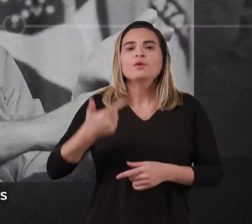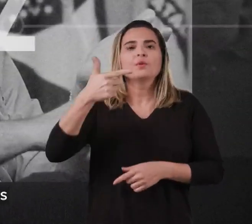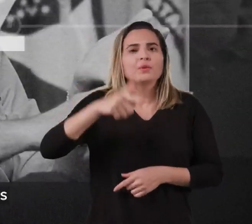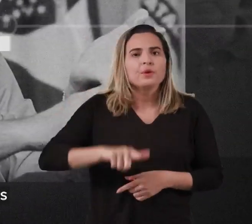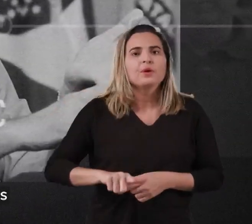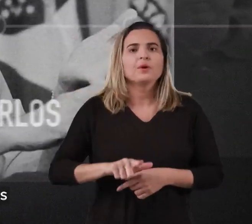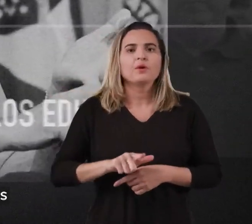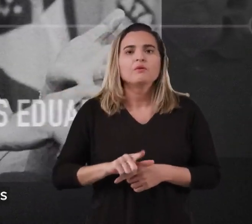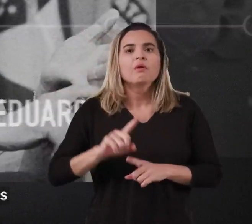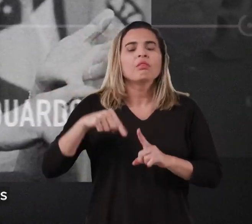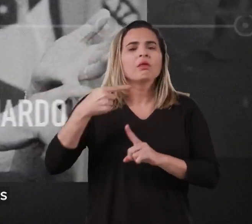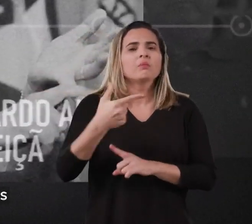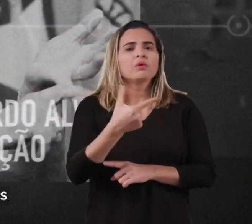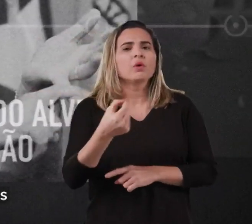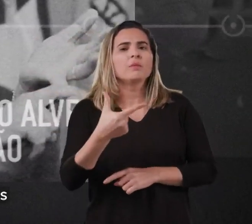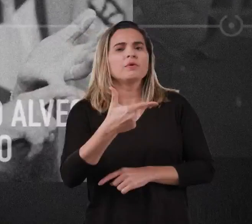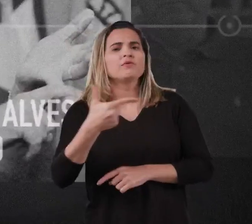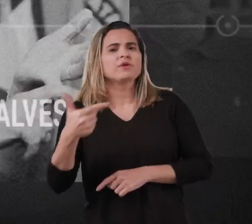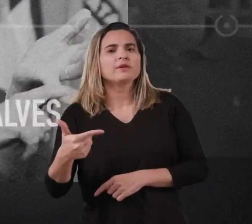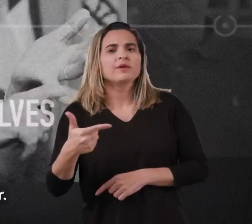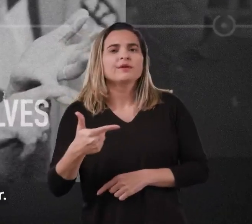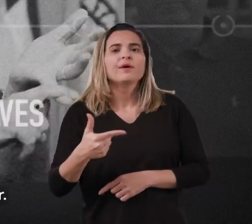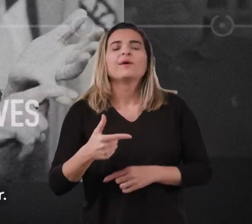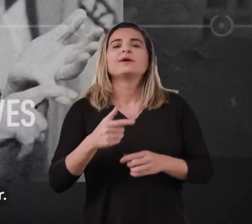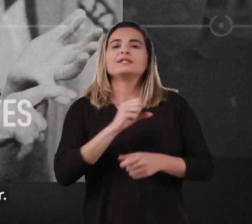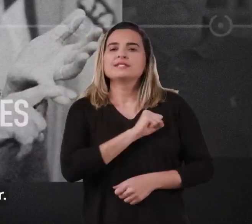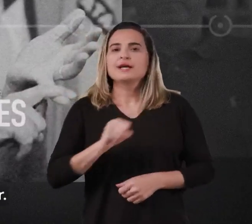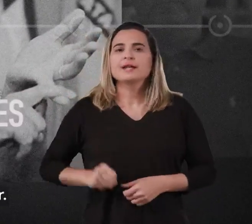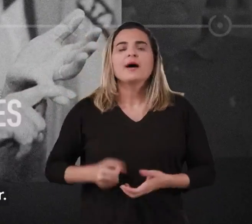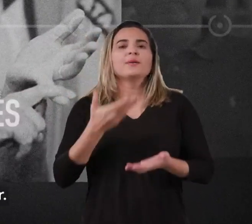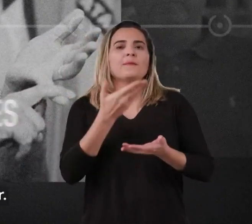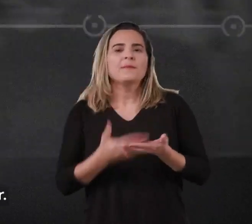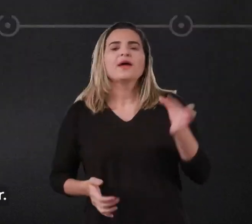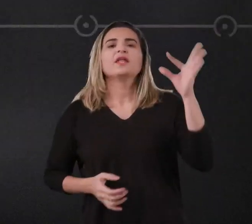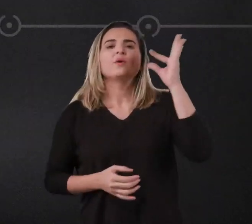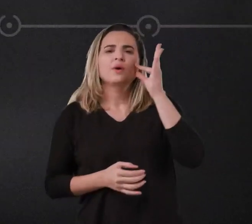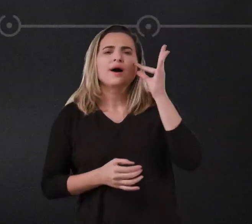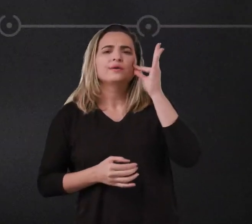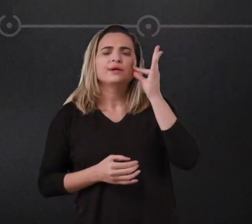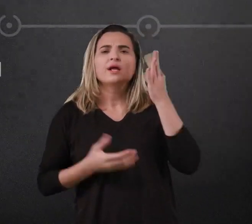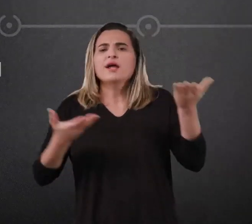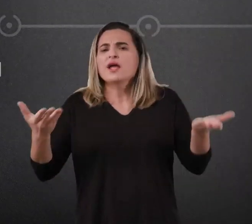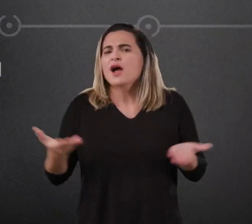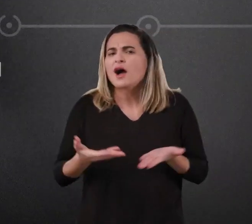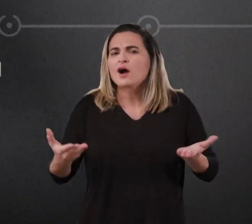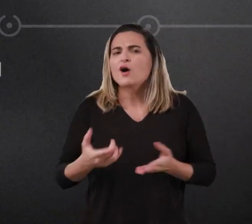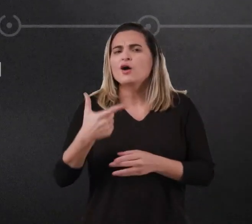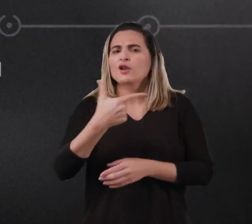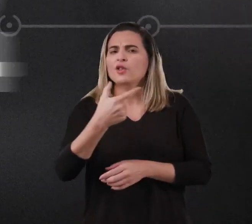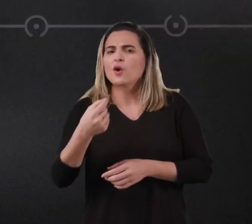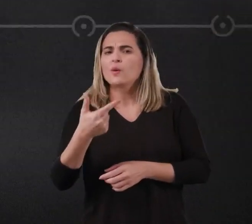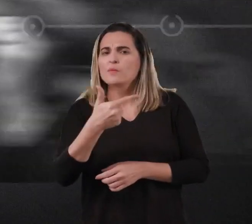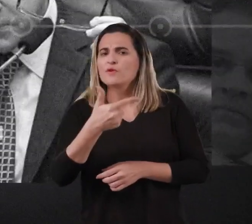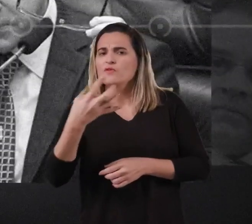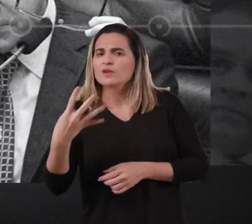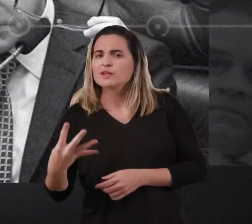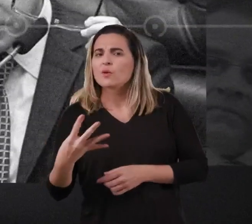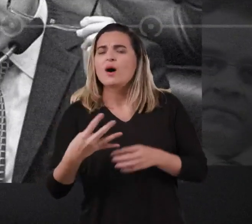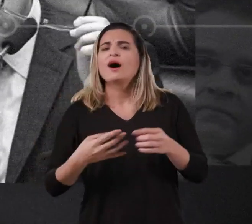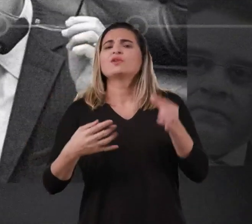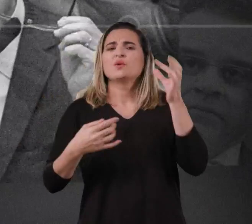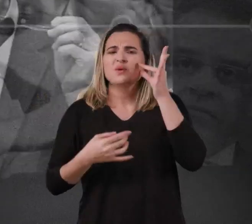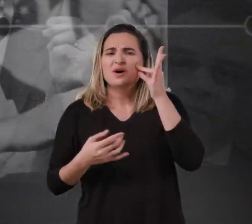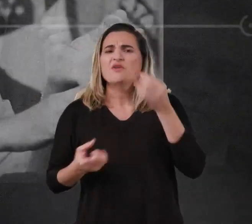Em 2022, Carlos Eduardo Alves perdeu a eleição para senador. Mas agora, em 2024, a